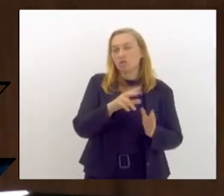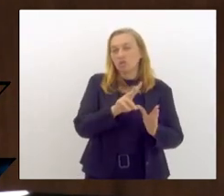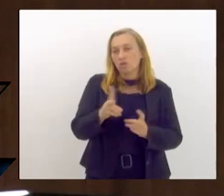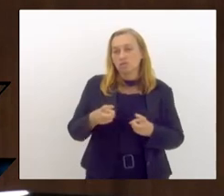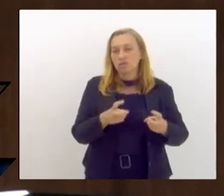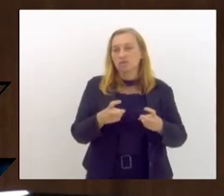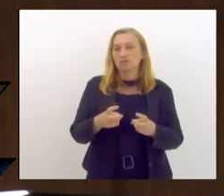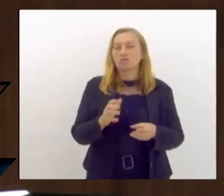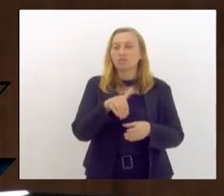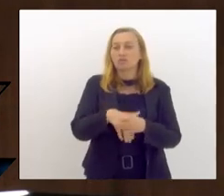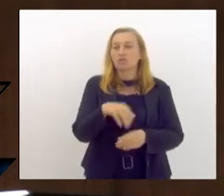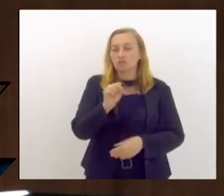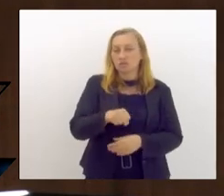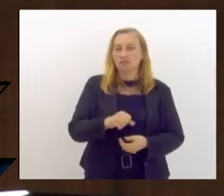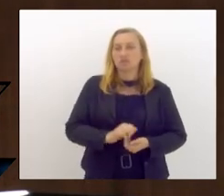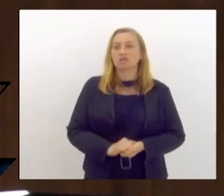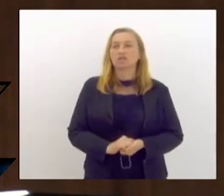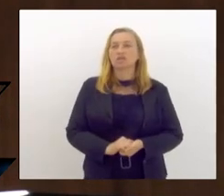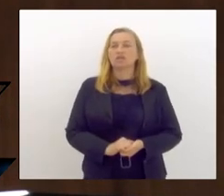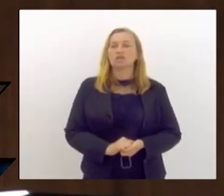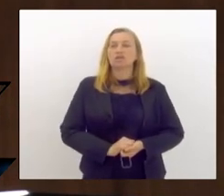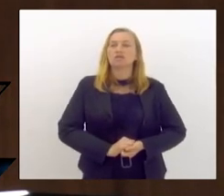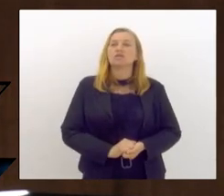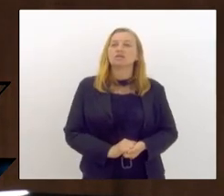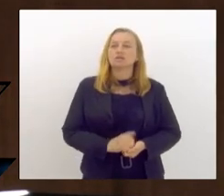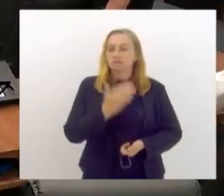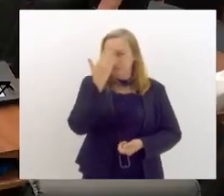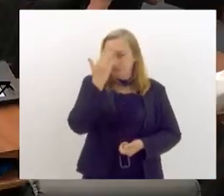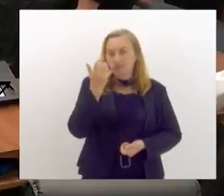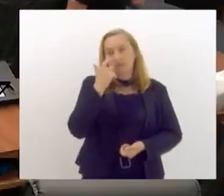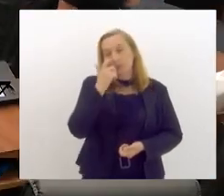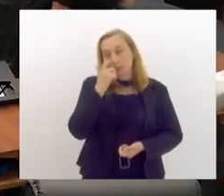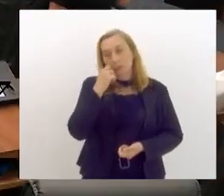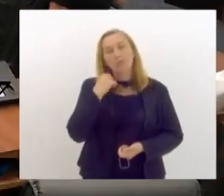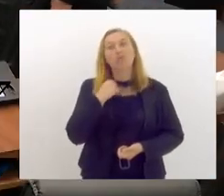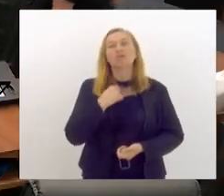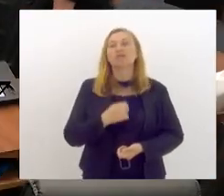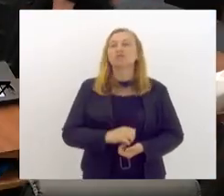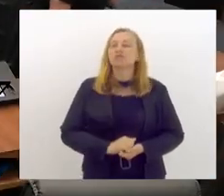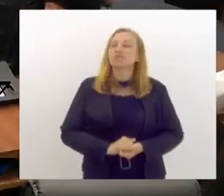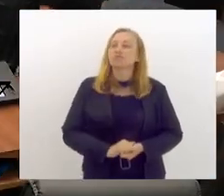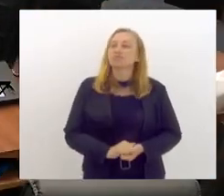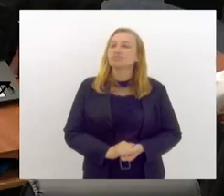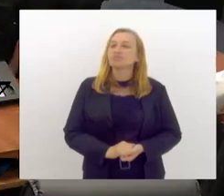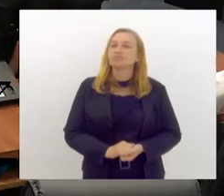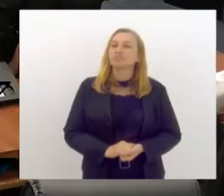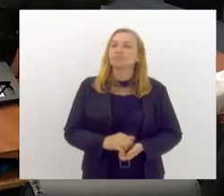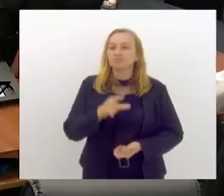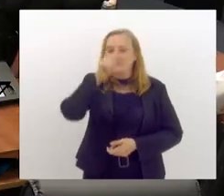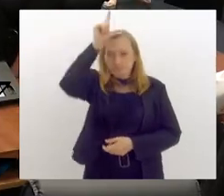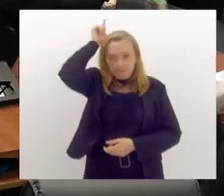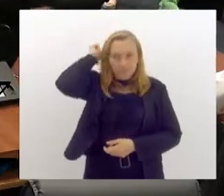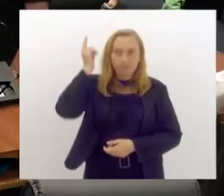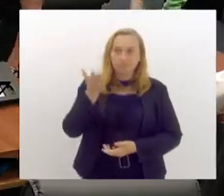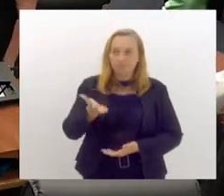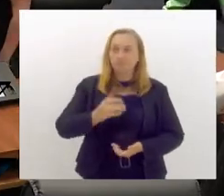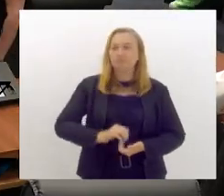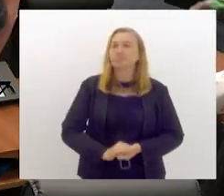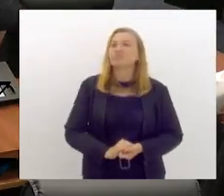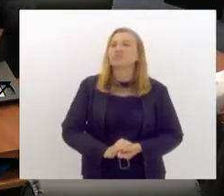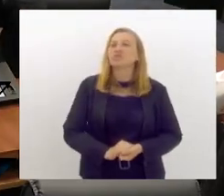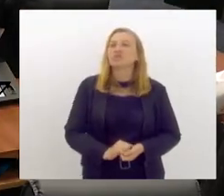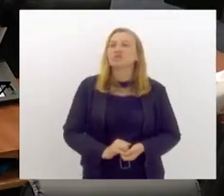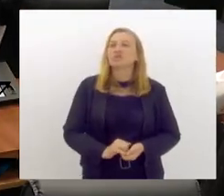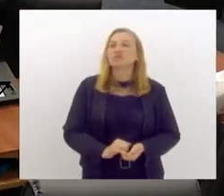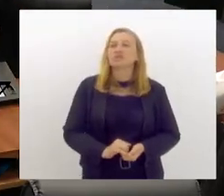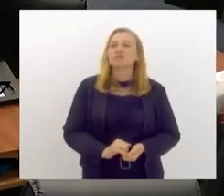voto favorável, né, à medalha para o Emicida. Obrigada. Obrigado, presidente. Pelo PL, presidente. Luiz Paulo está na frente.